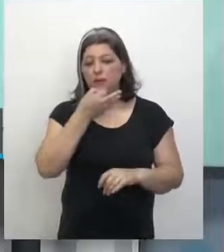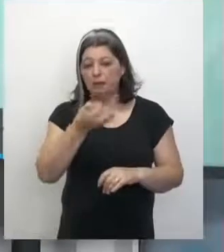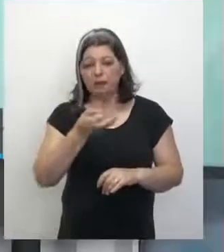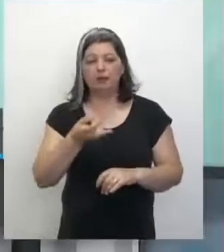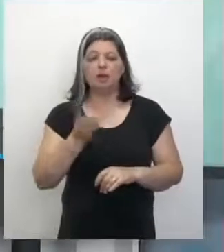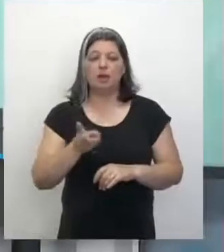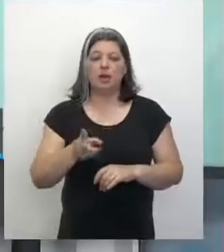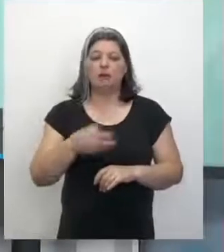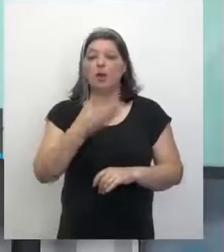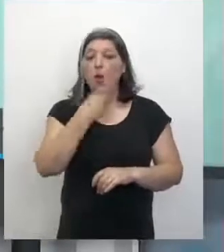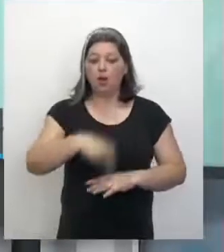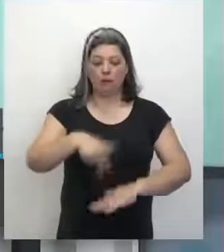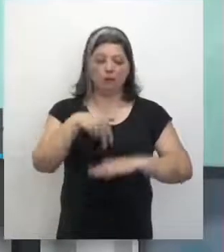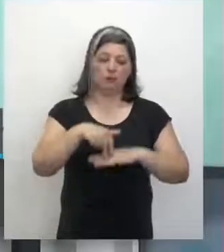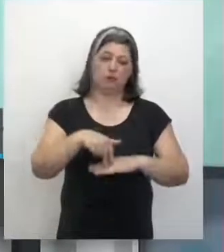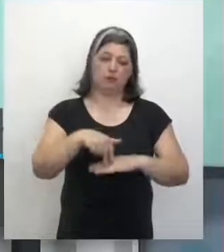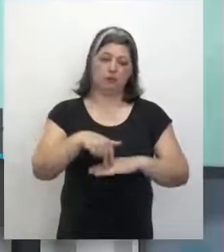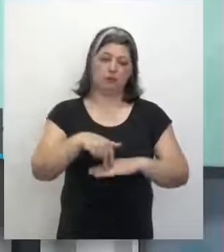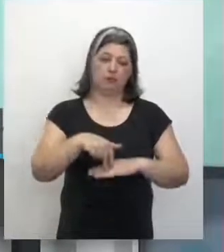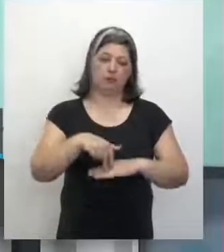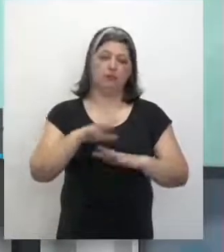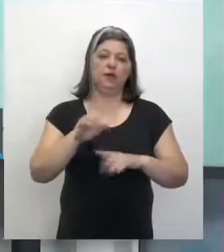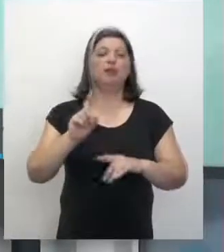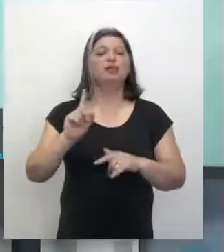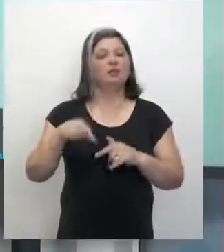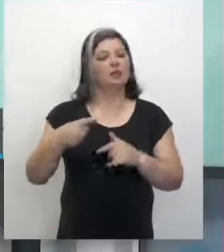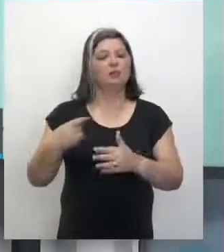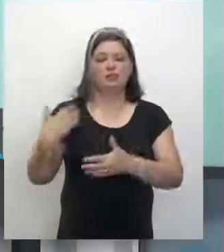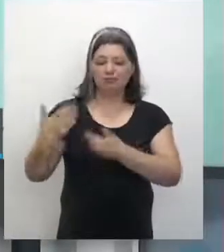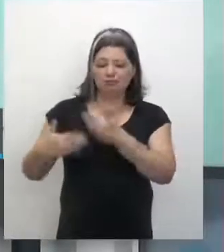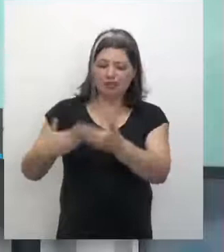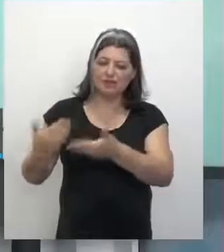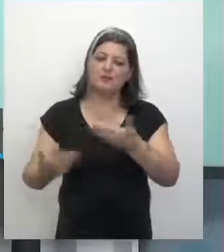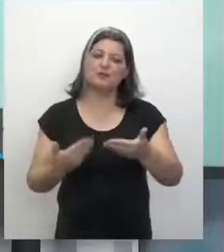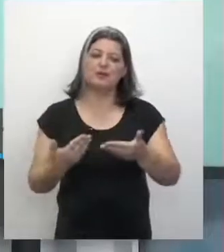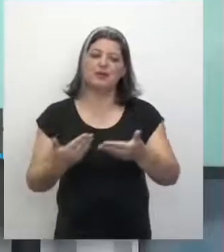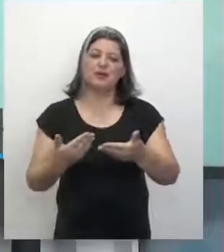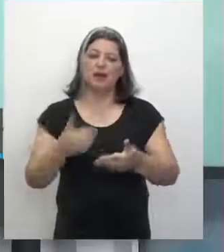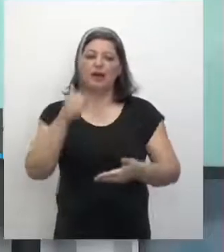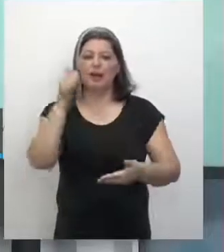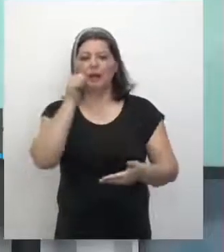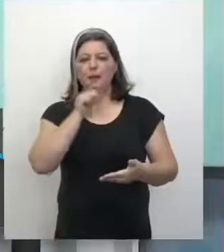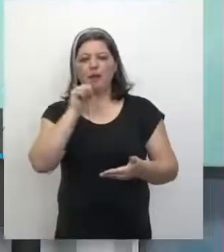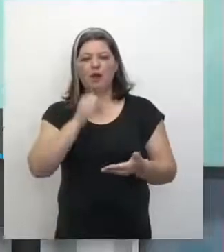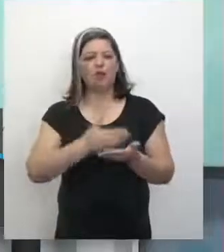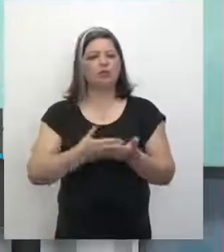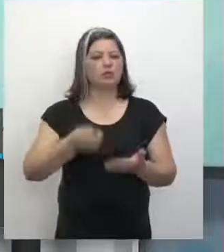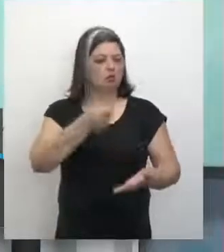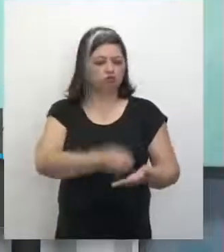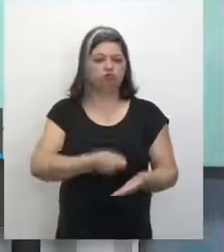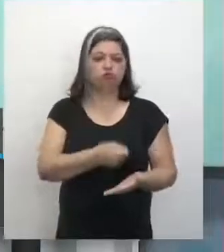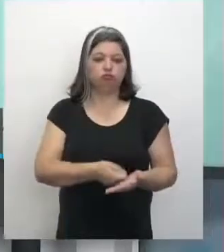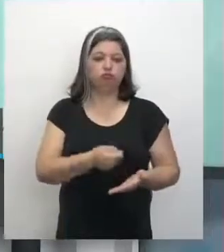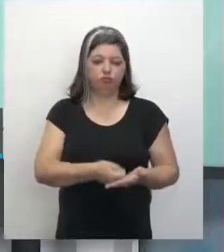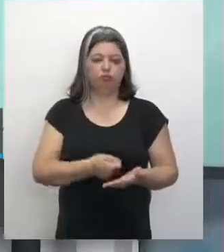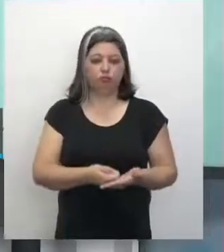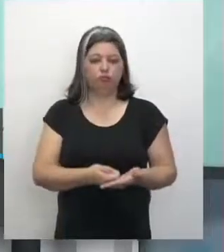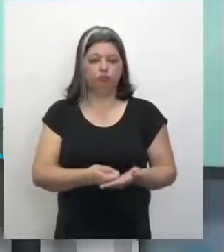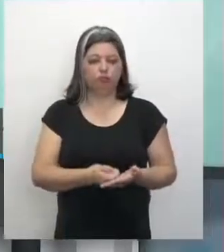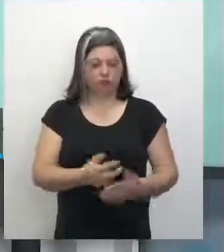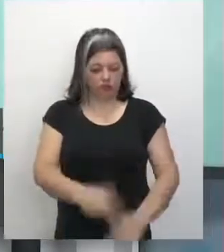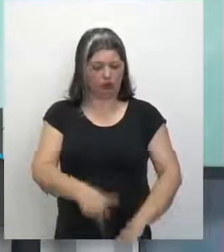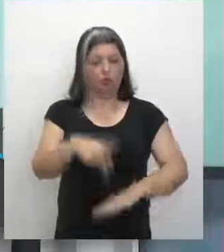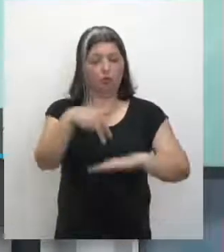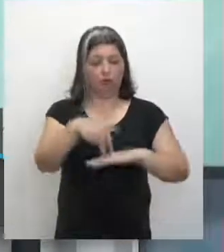né, não tendo as mulheres aí que com o passar do tempo aí foi, né, reivindicando e adquirindo, né, o seu lugar que é de